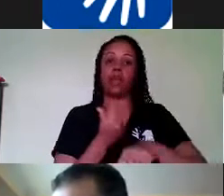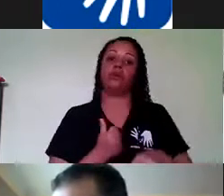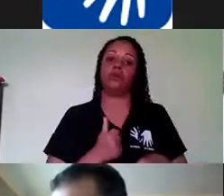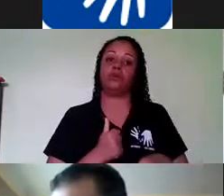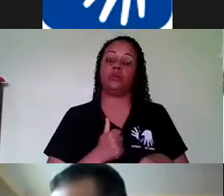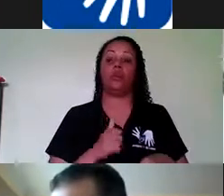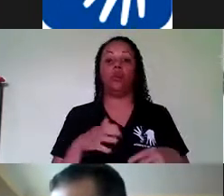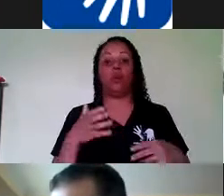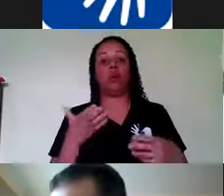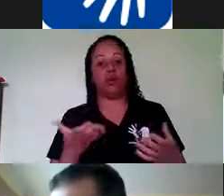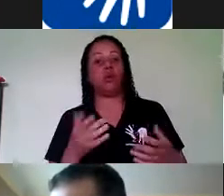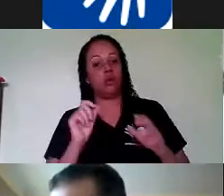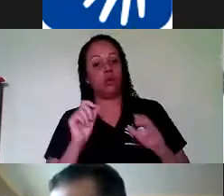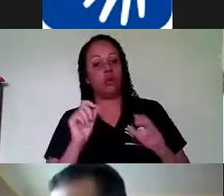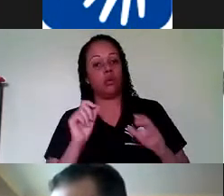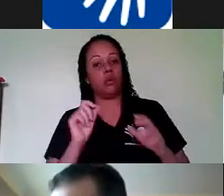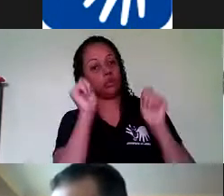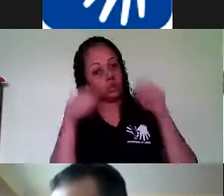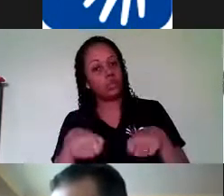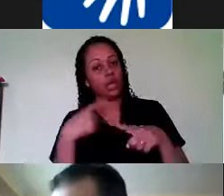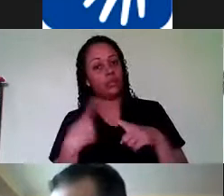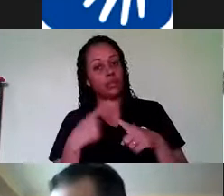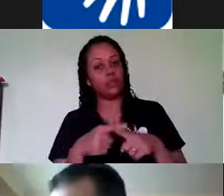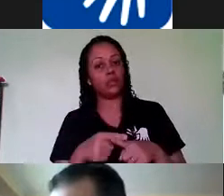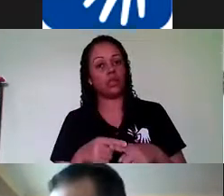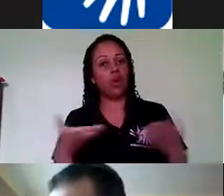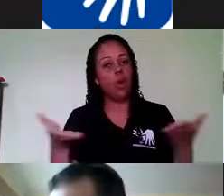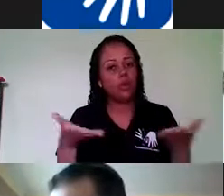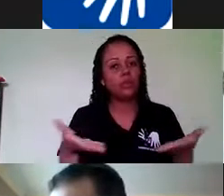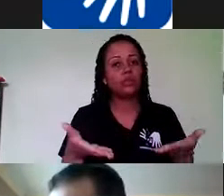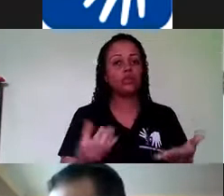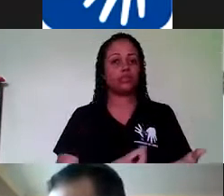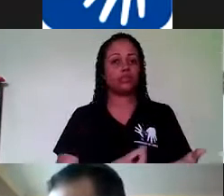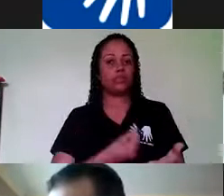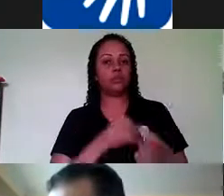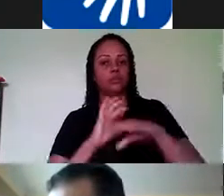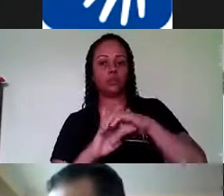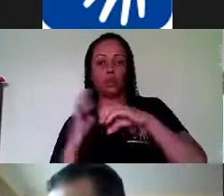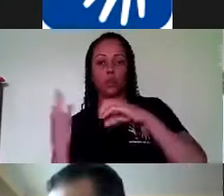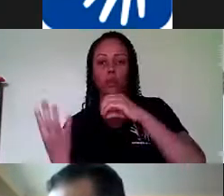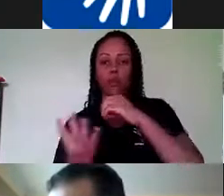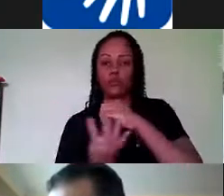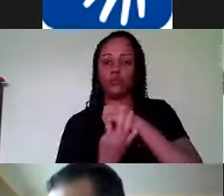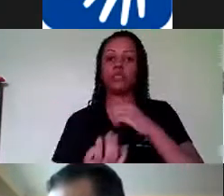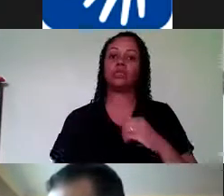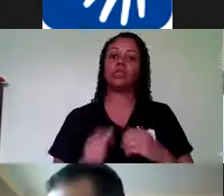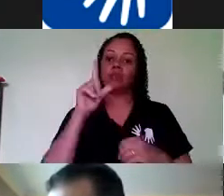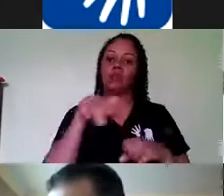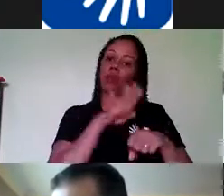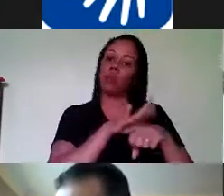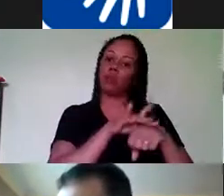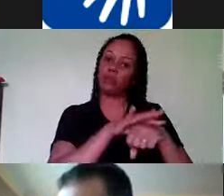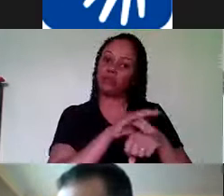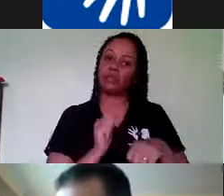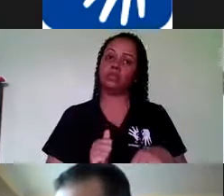porque diante do que a gente está vivendo, né, da Covid-19, que é uma doença que